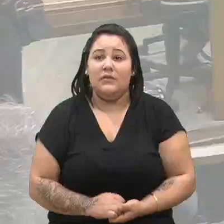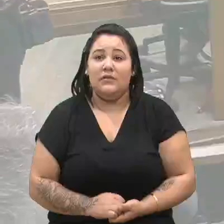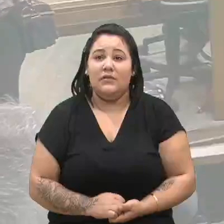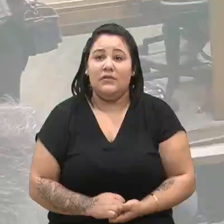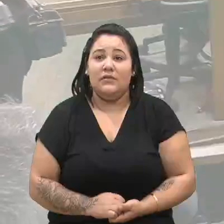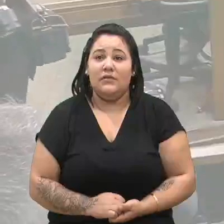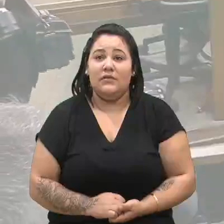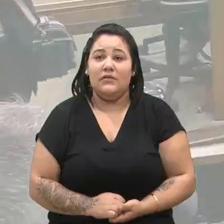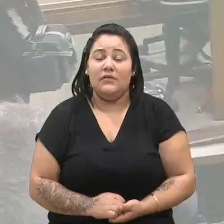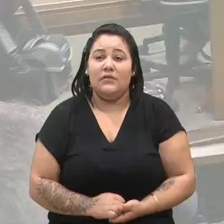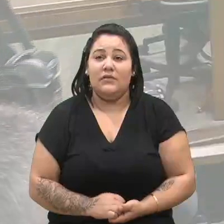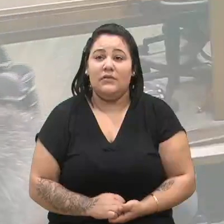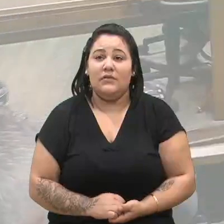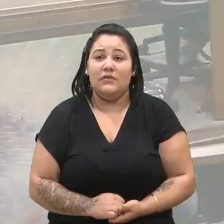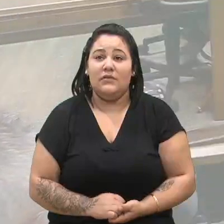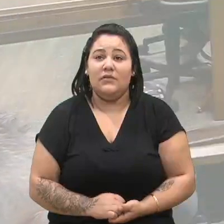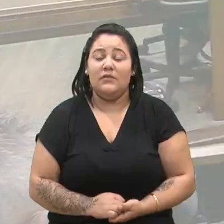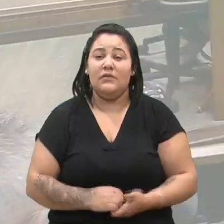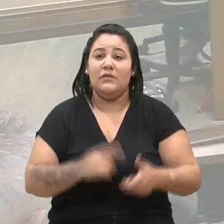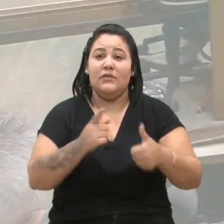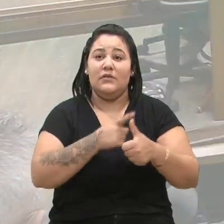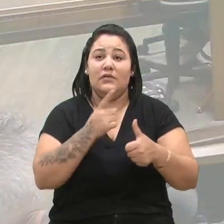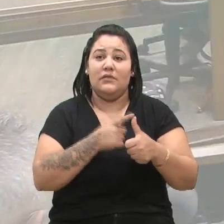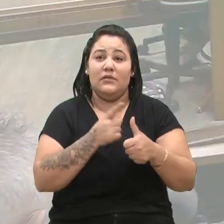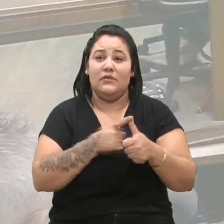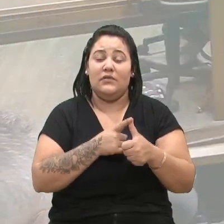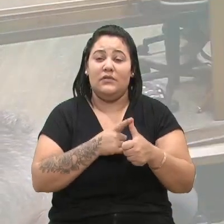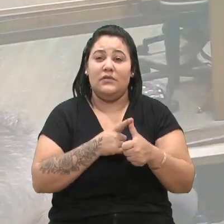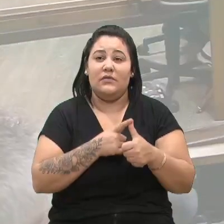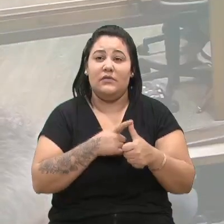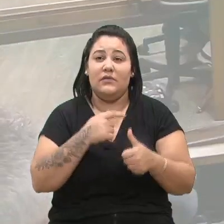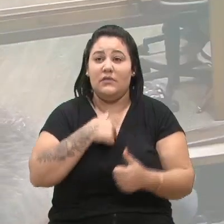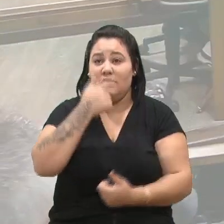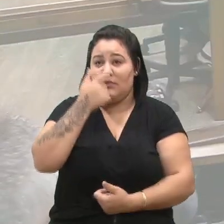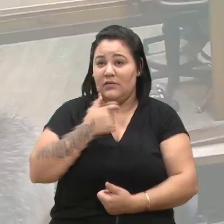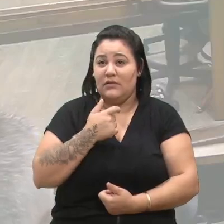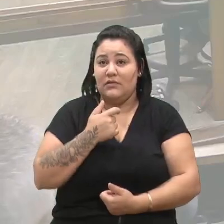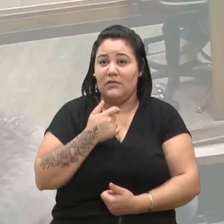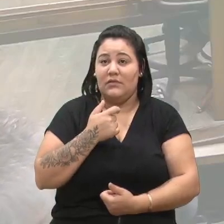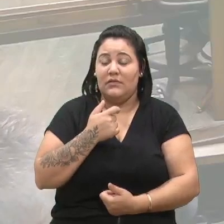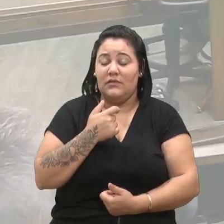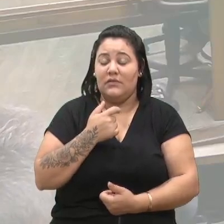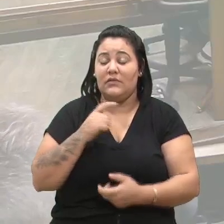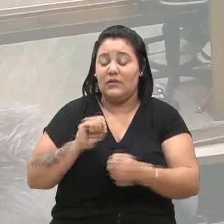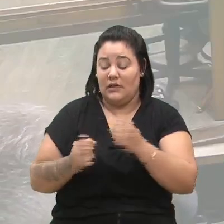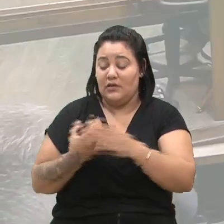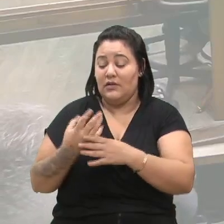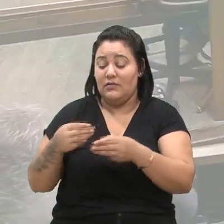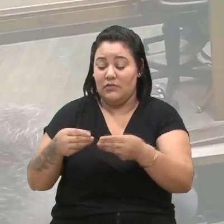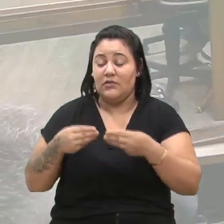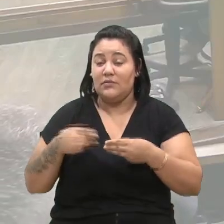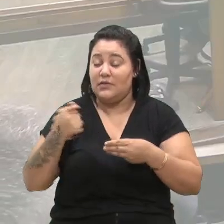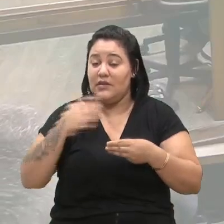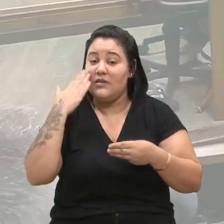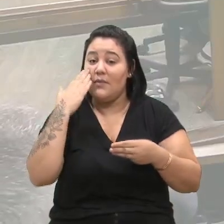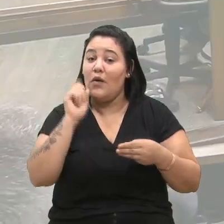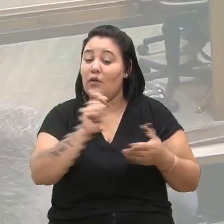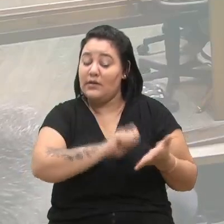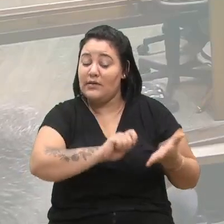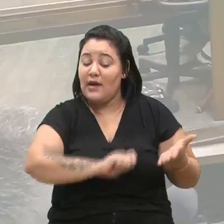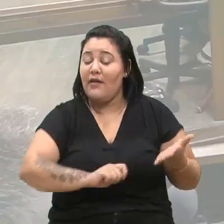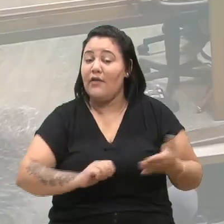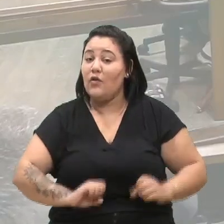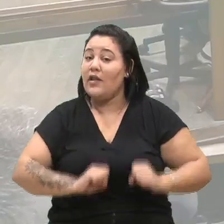dia de novo. Primeiro, assim, eu acho que quem faz uma moção tem que saber o que está fazendo, o que está escrevendo, o que está